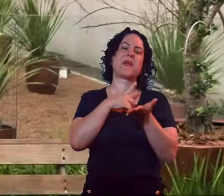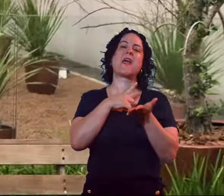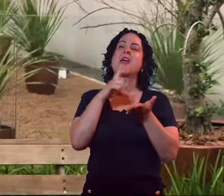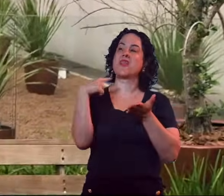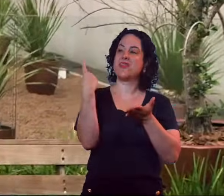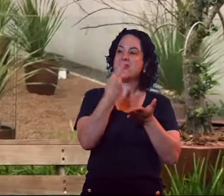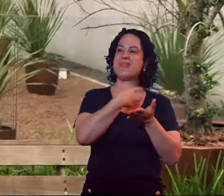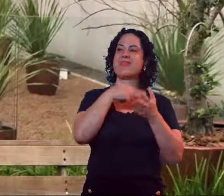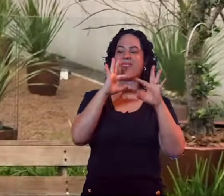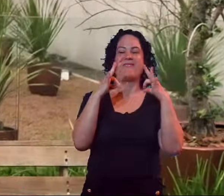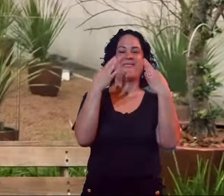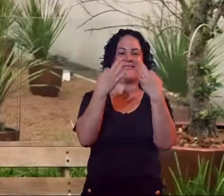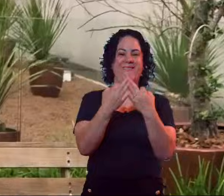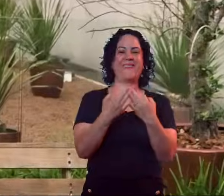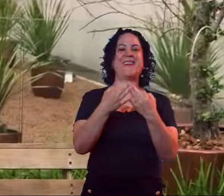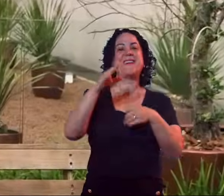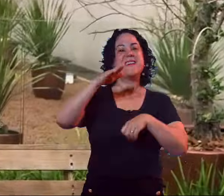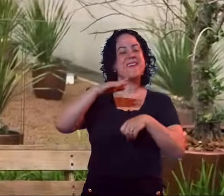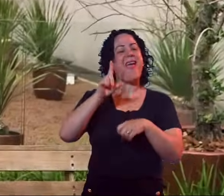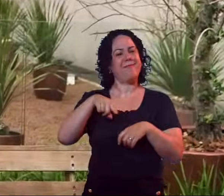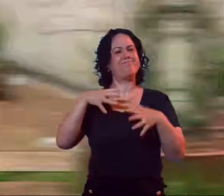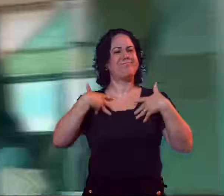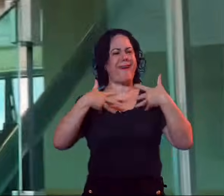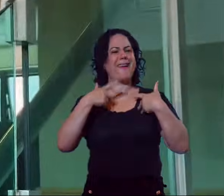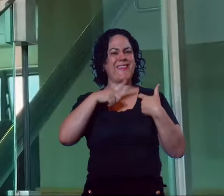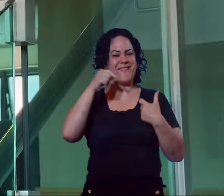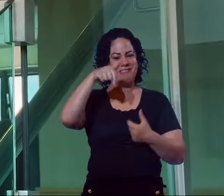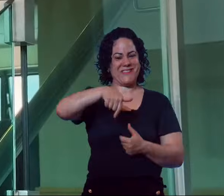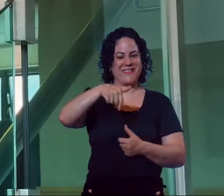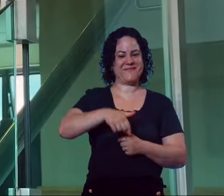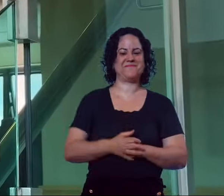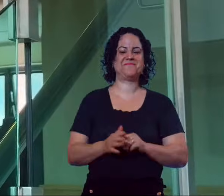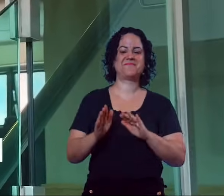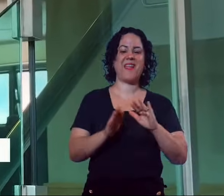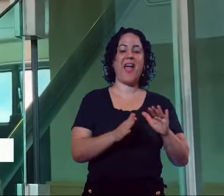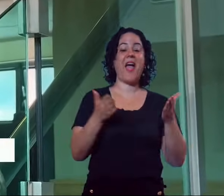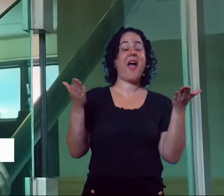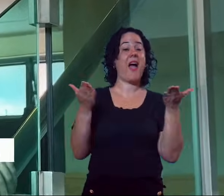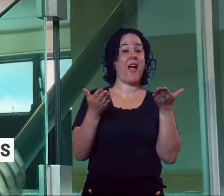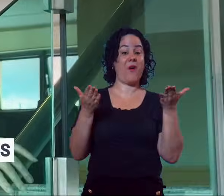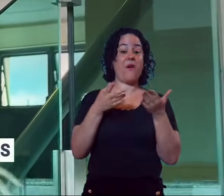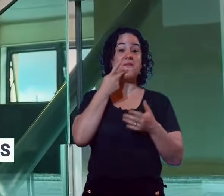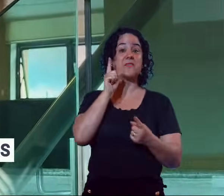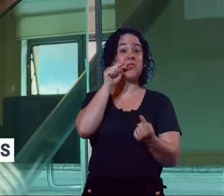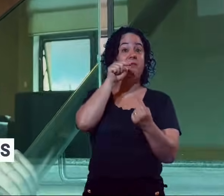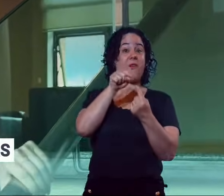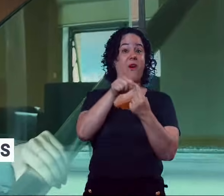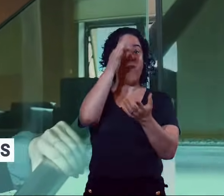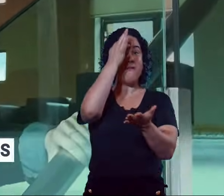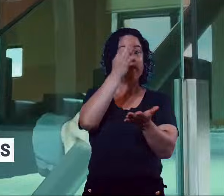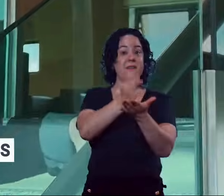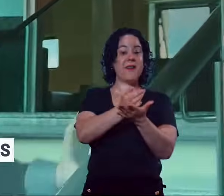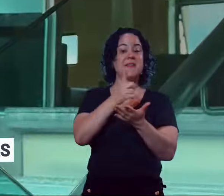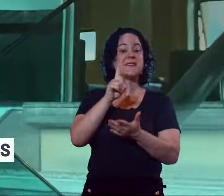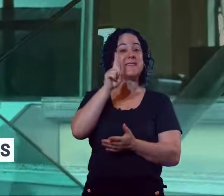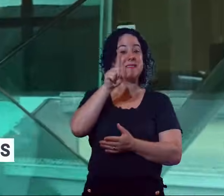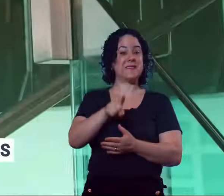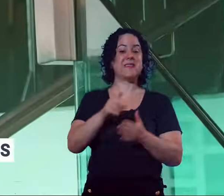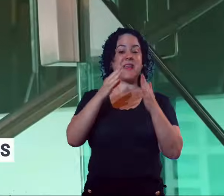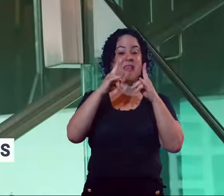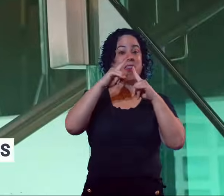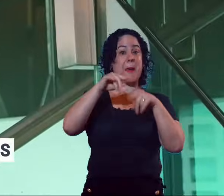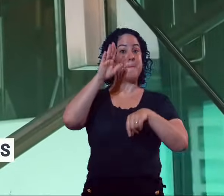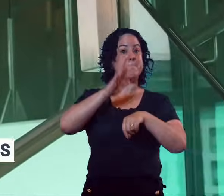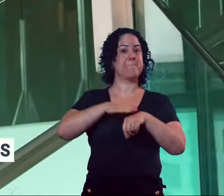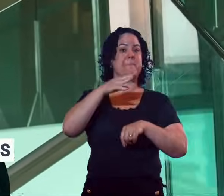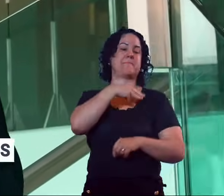família ainda mais, e é uma alegria muito grande ter você aqui. E agora, falando do nosso alvo de fé, ser uma igreja cada vez mais missionária. A